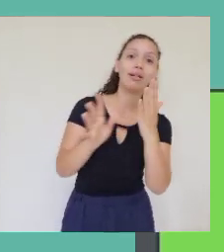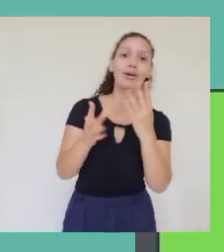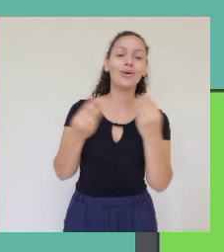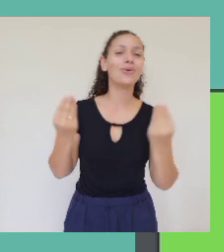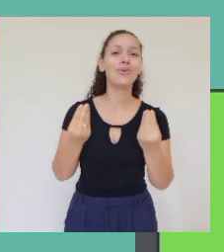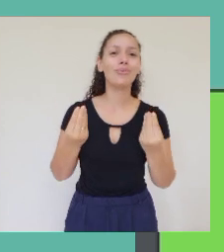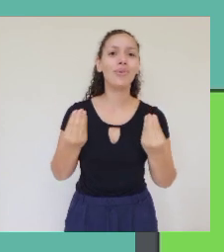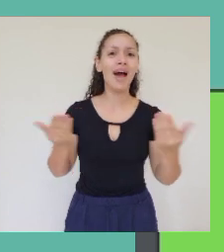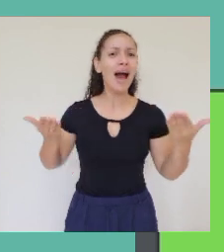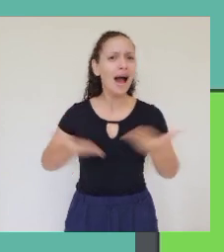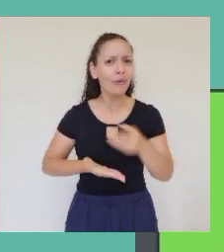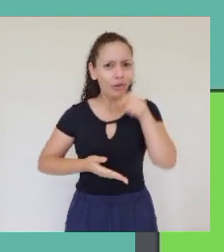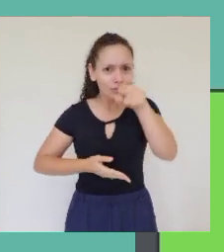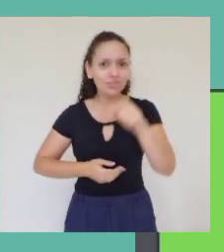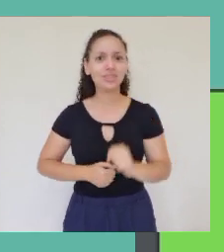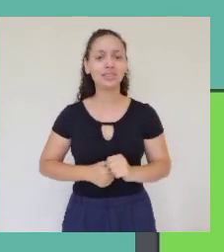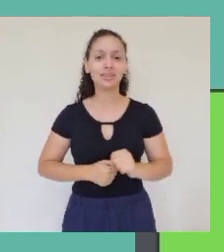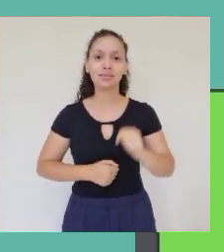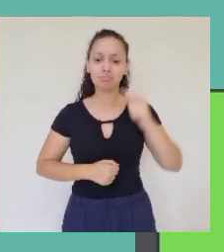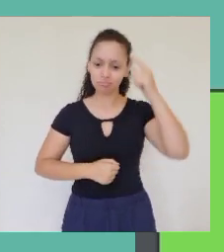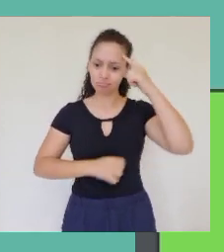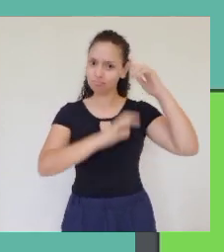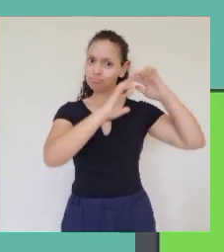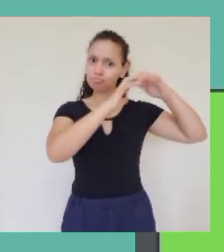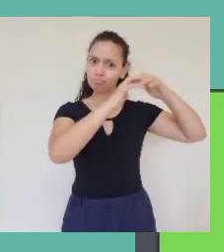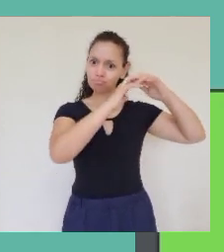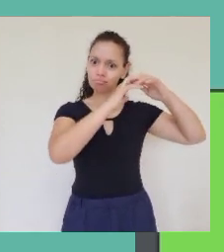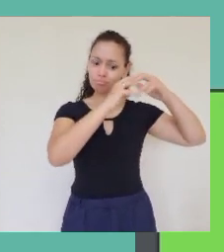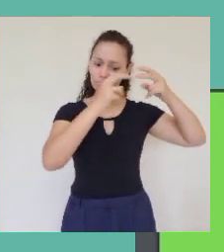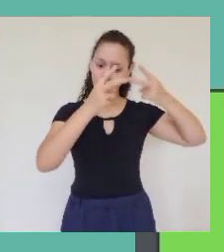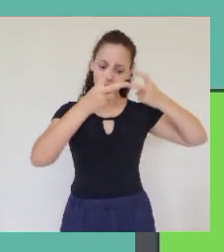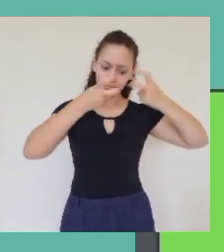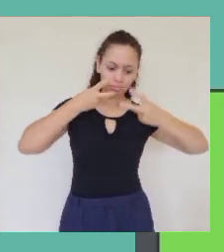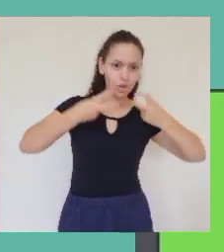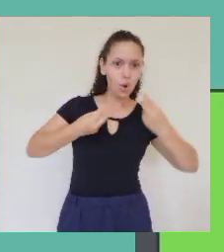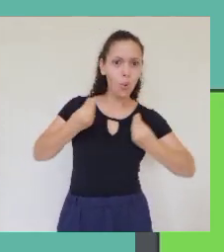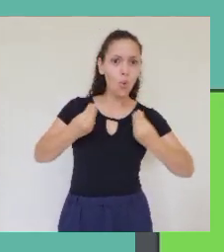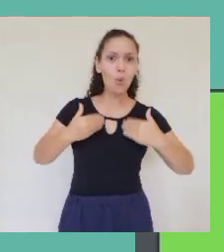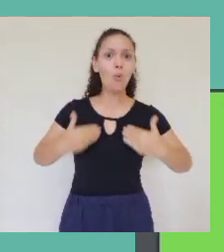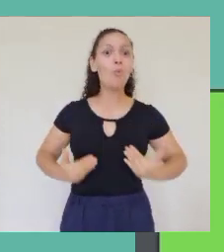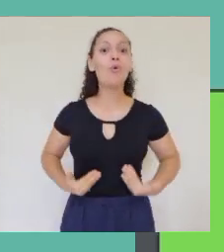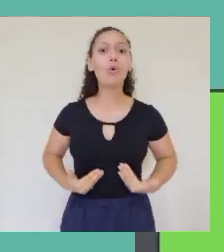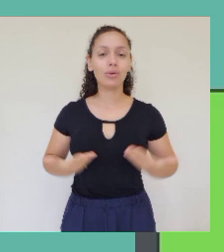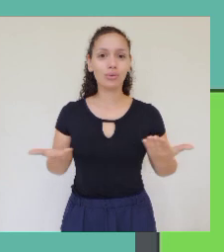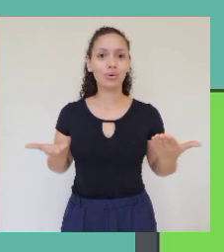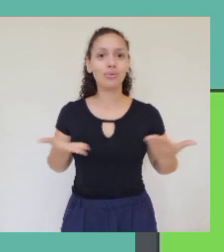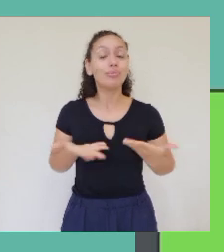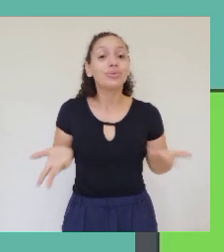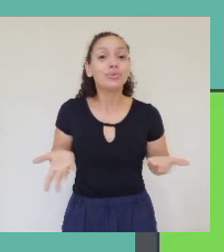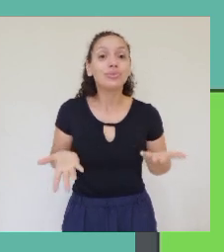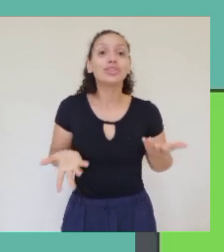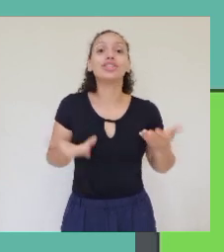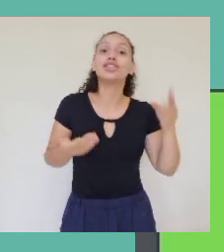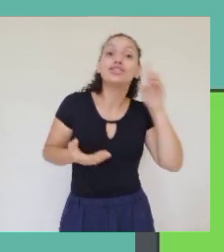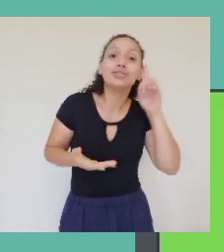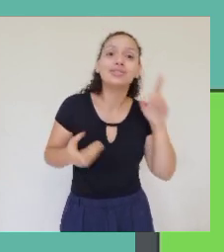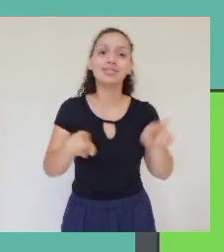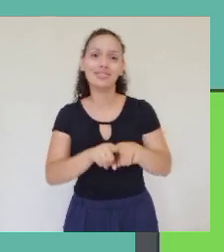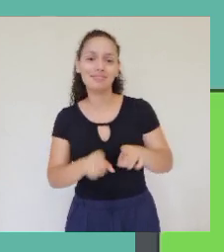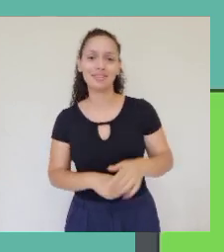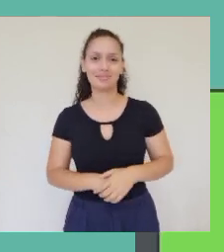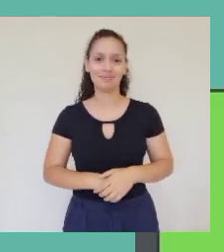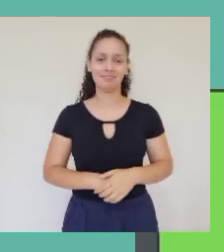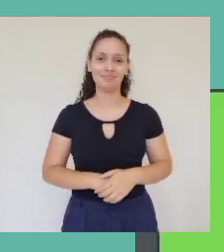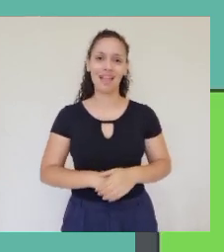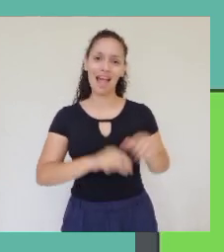essa reflexão para você entender como que o seu corpo está inserido normalmente no seu dia a dia, na sua rotina, tá bom? Coloquei essa